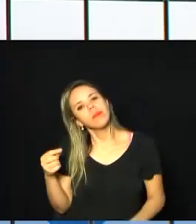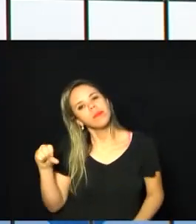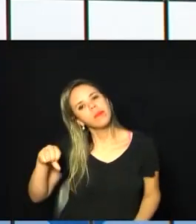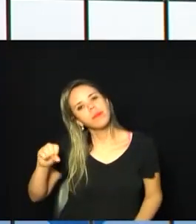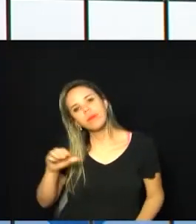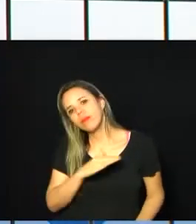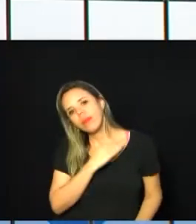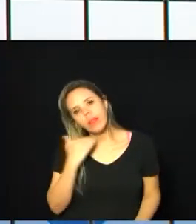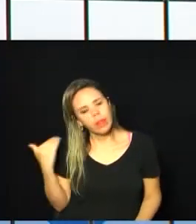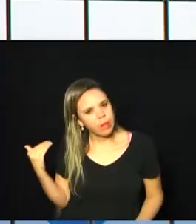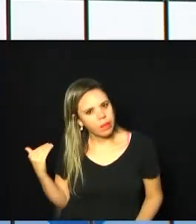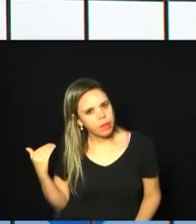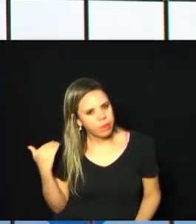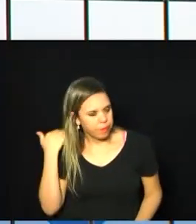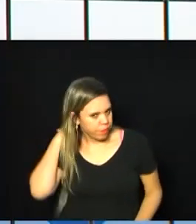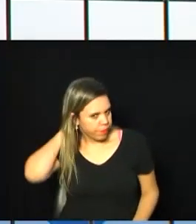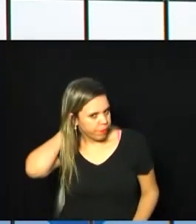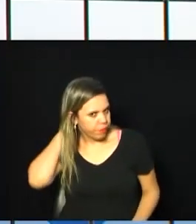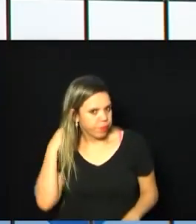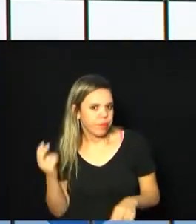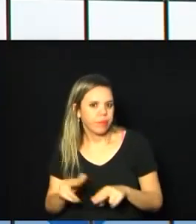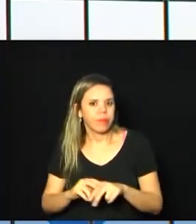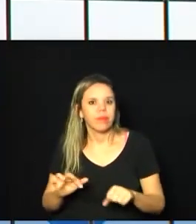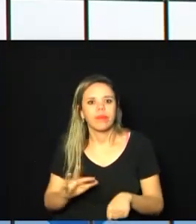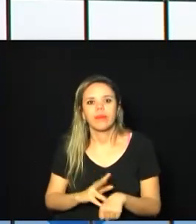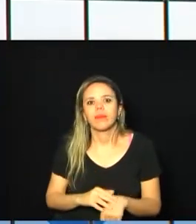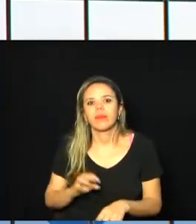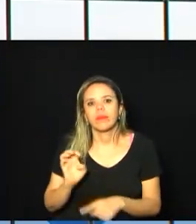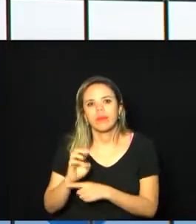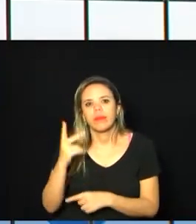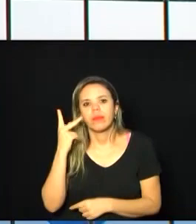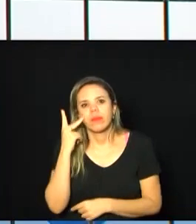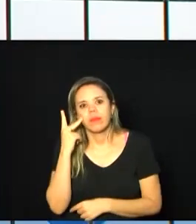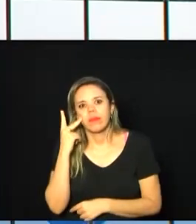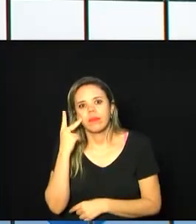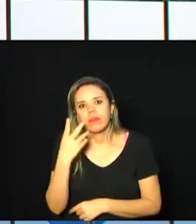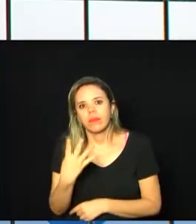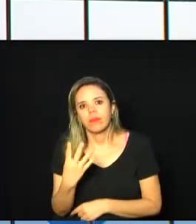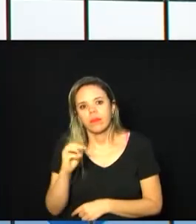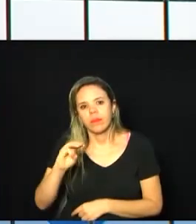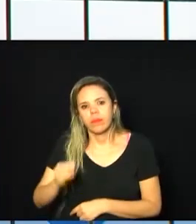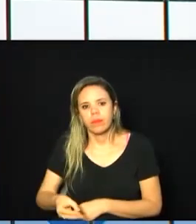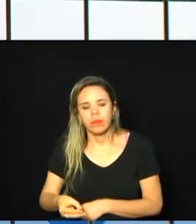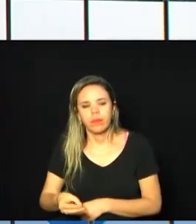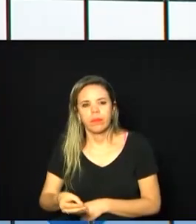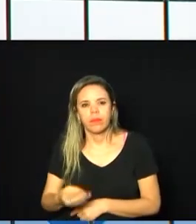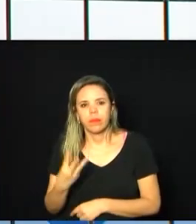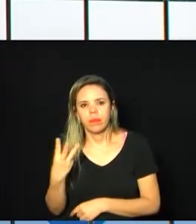604.679 mortes devido à doença. No estado de São Paulo, são